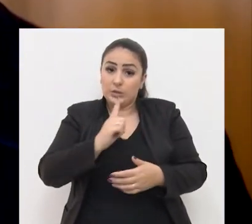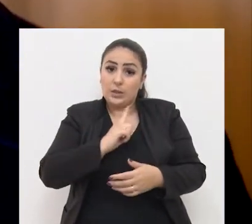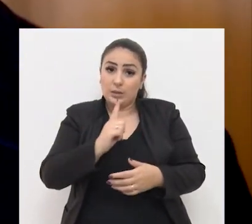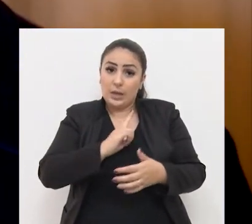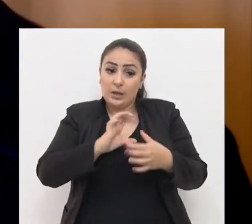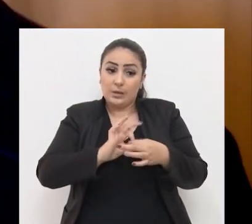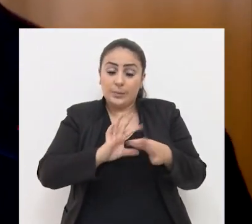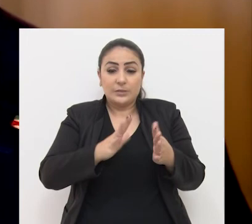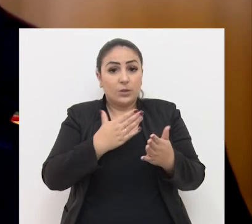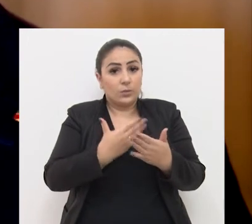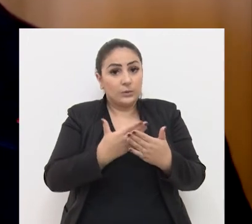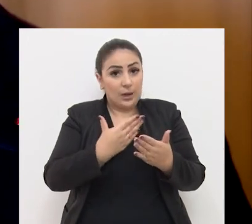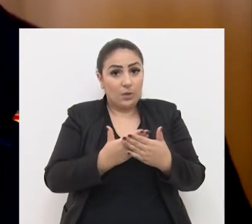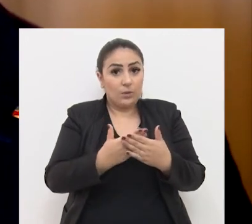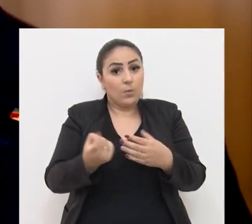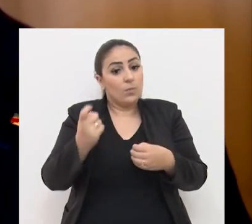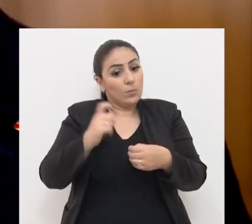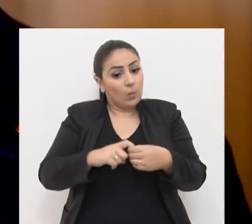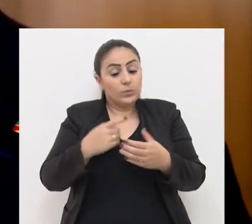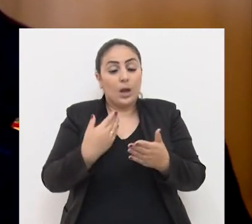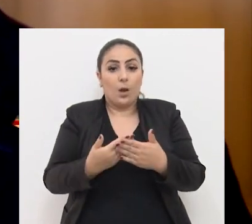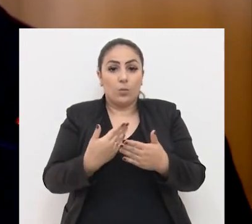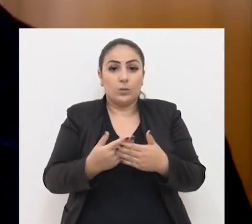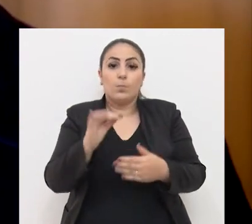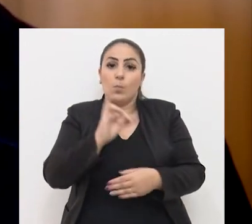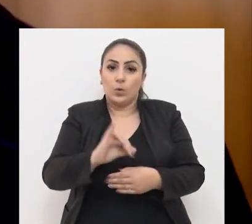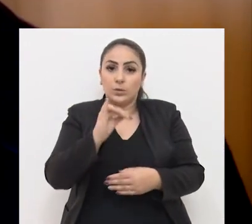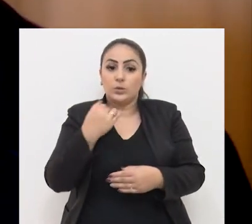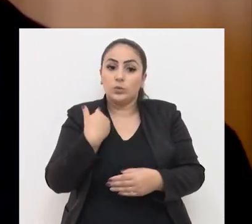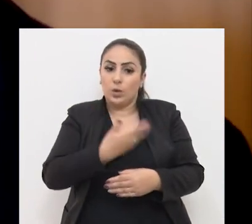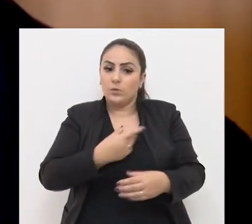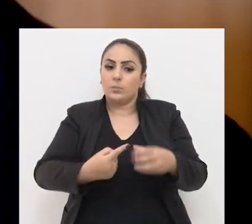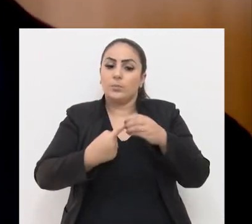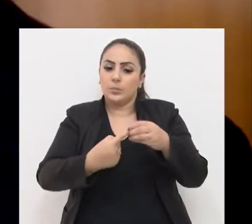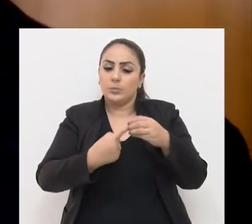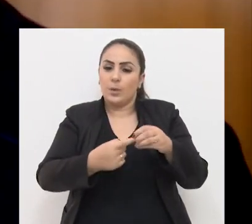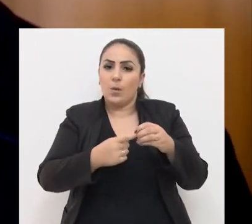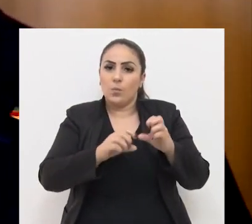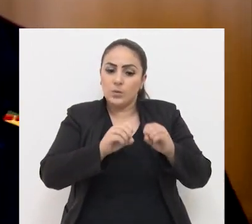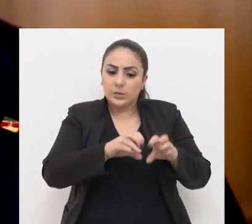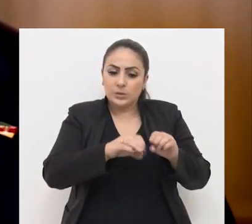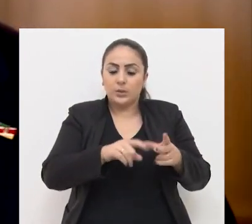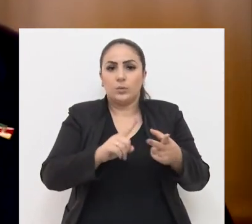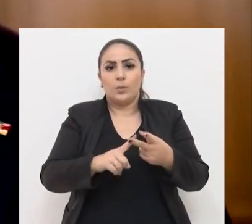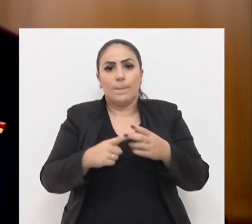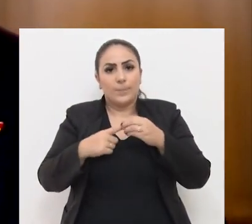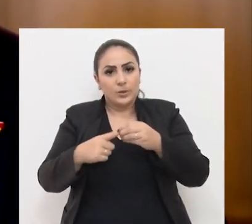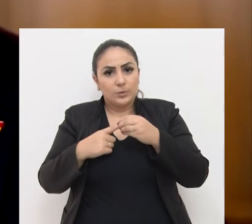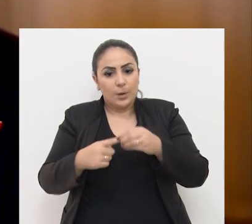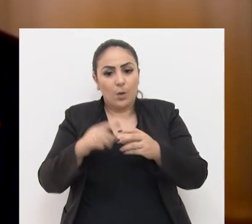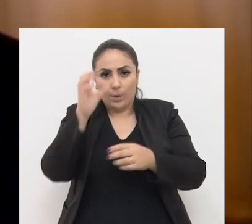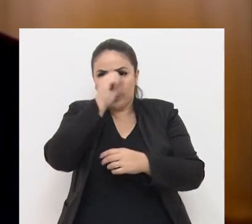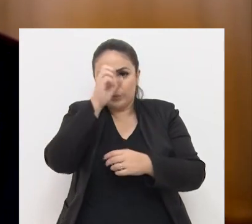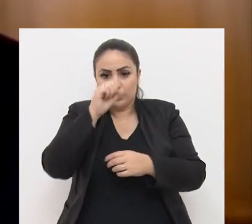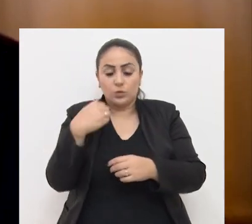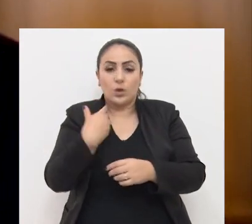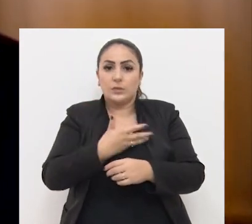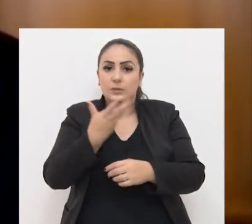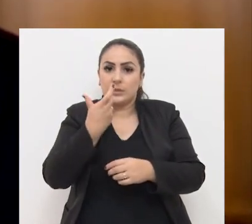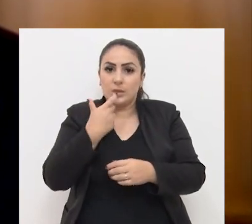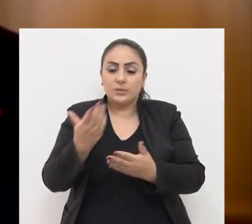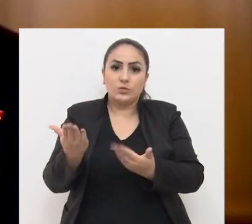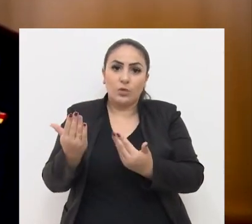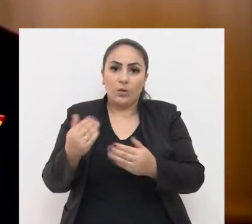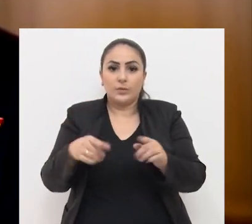liberação das aulas, e retorno das aulas. É importante a gente priorizar o ensino, priorizar a aprendizagem das nossas crianças e